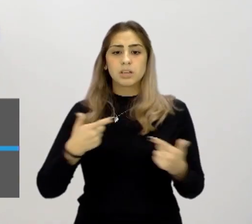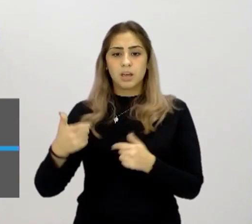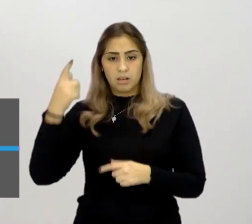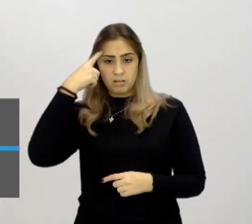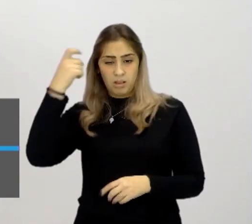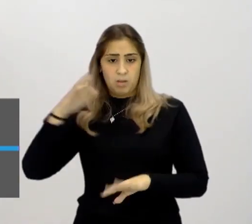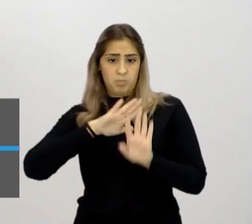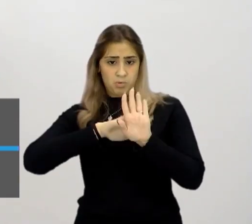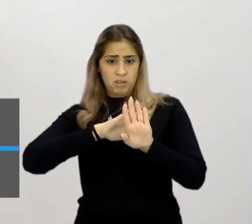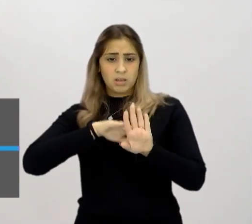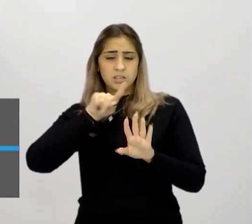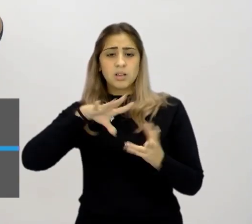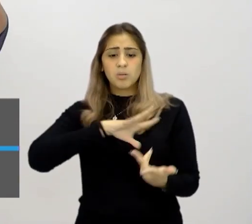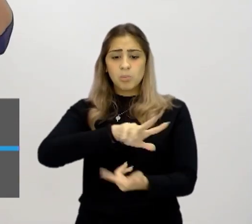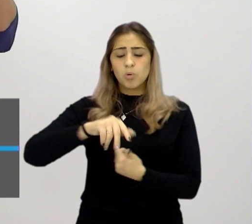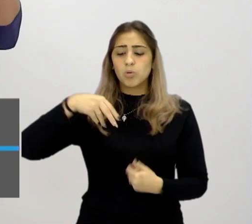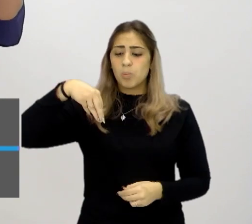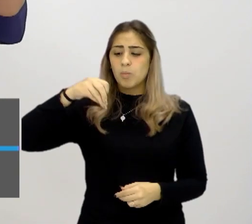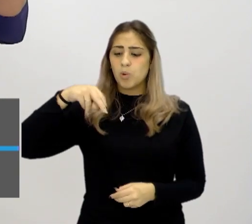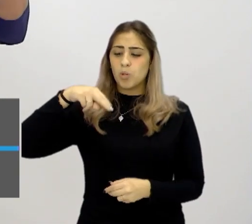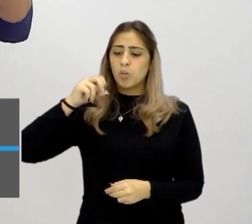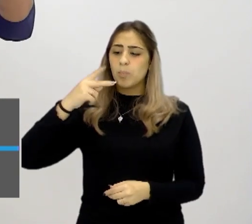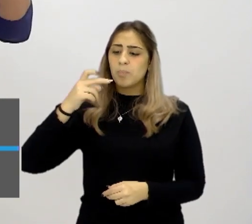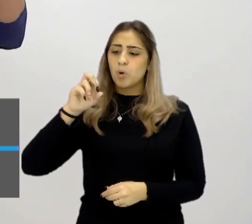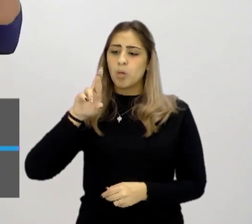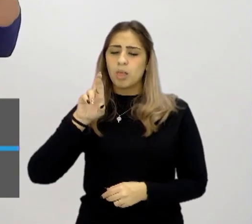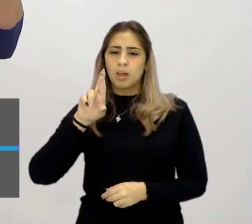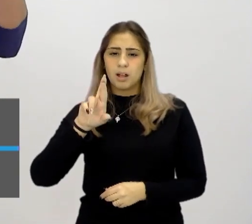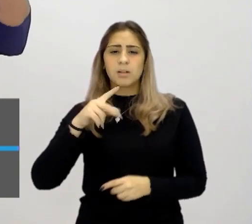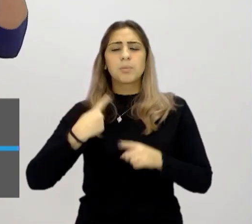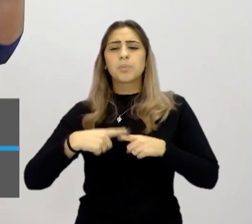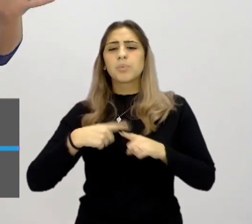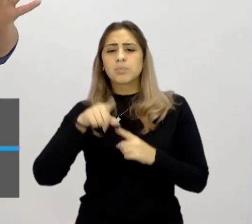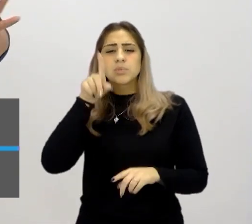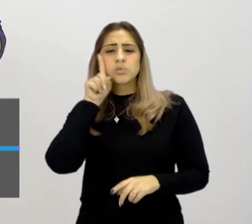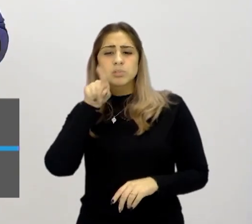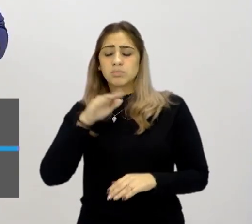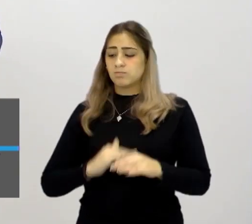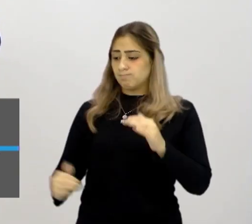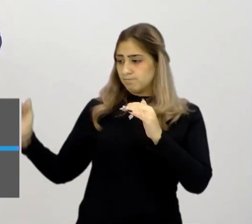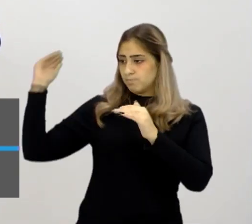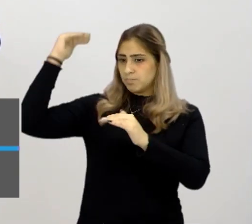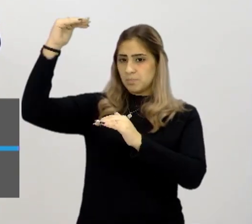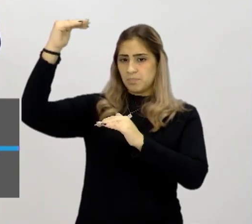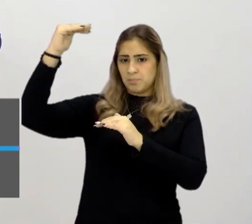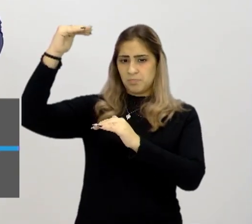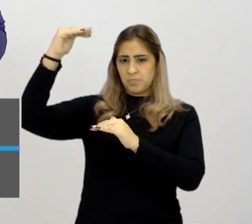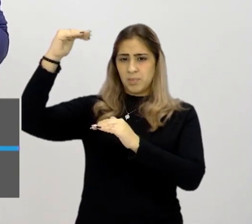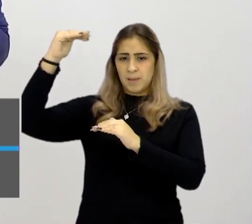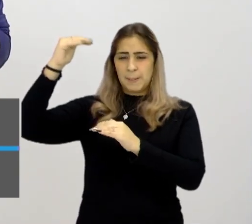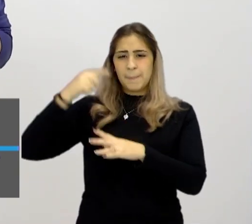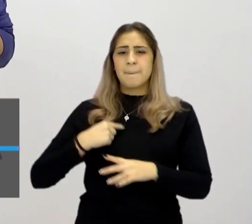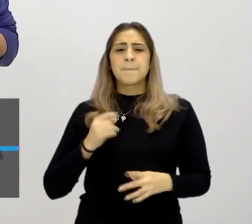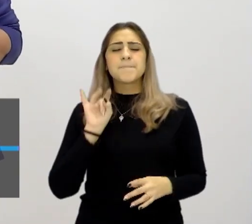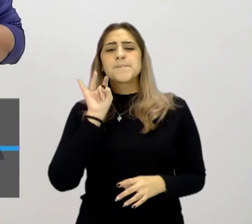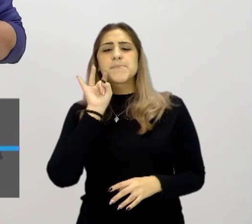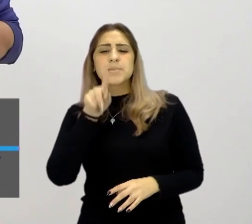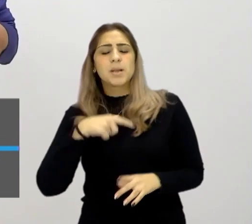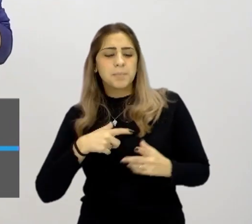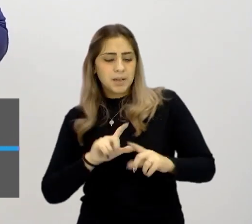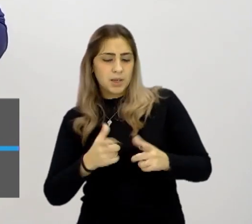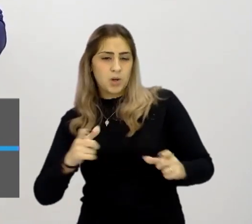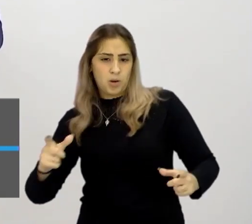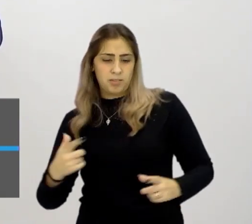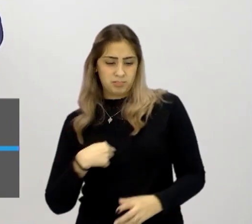mundo monopolar, porque os Estados Unidos ele emerge aí como a grande potência bélica do mundo. Só que a maior parte